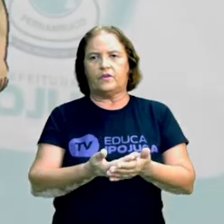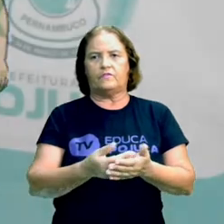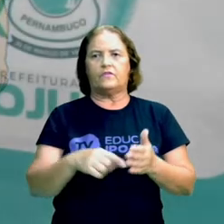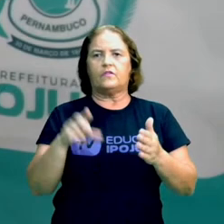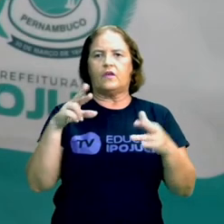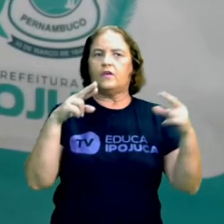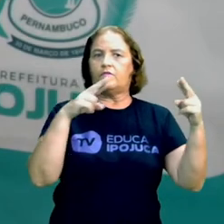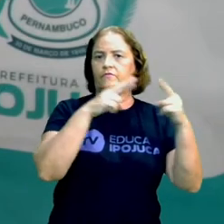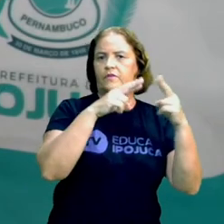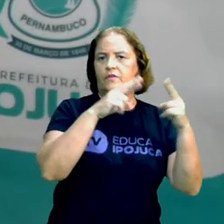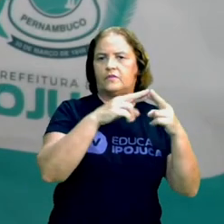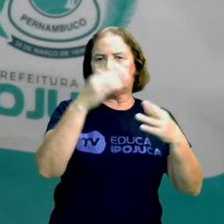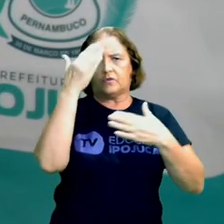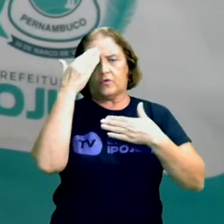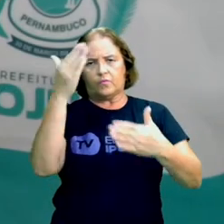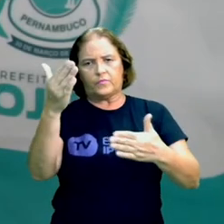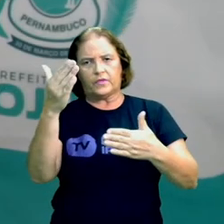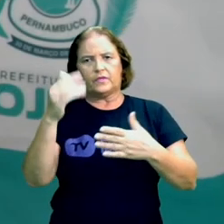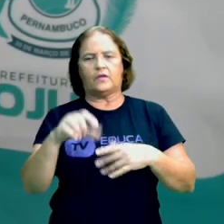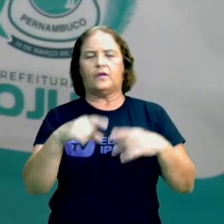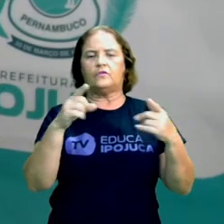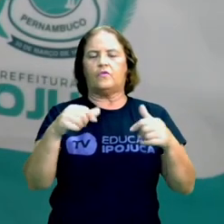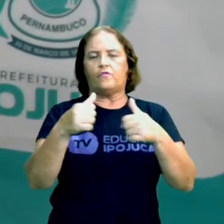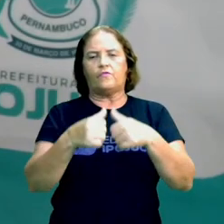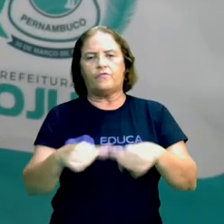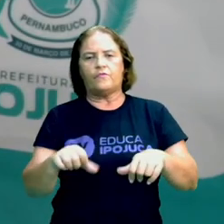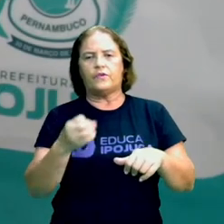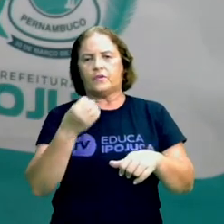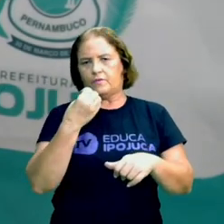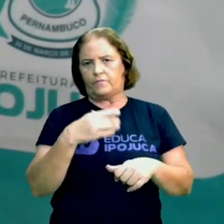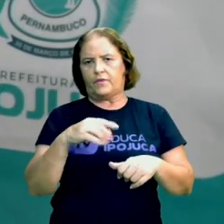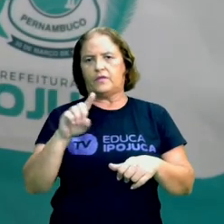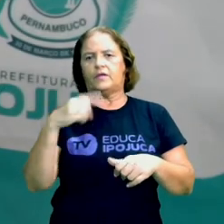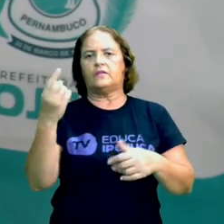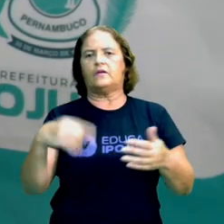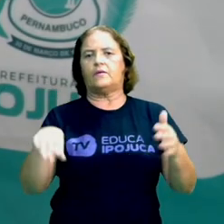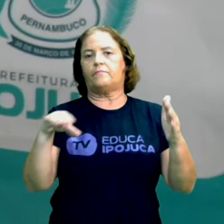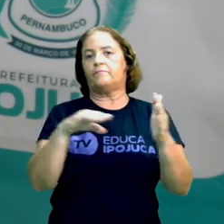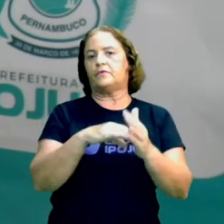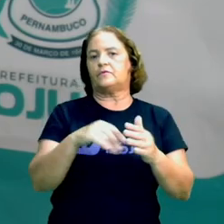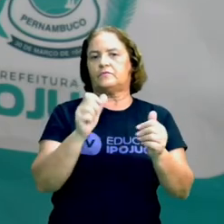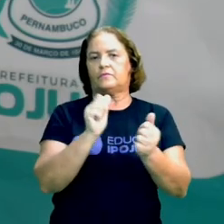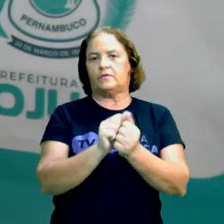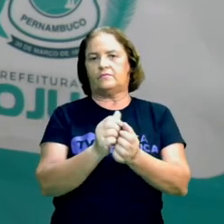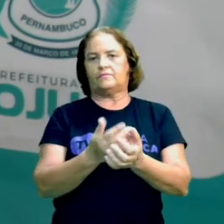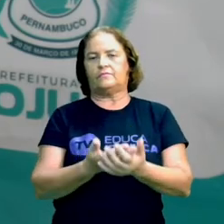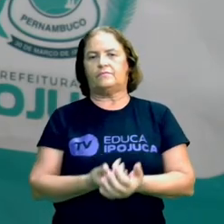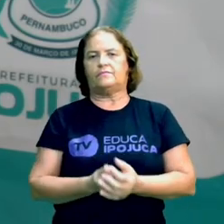obrigada pela participação de vocês. Fiquem bem e até a próxima, pessoal.